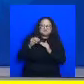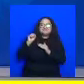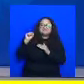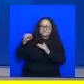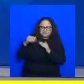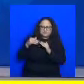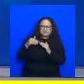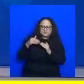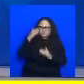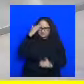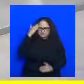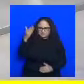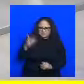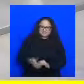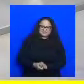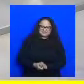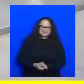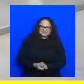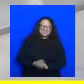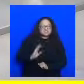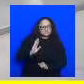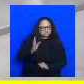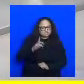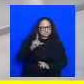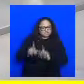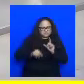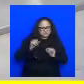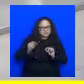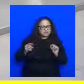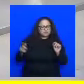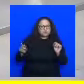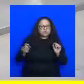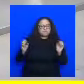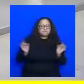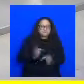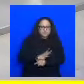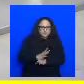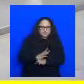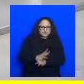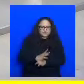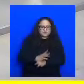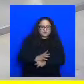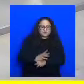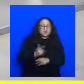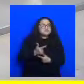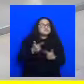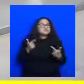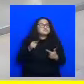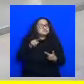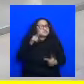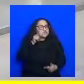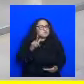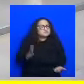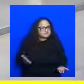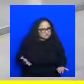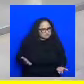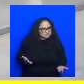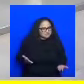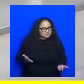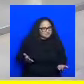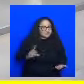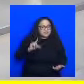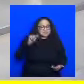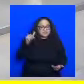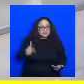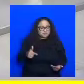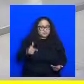confirmo. Obrigado. Sorteio da Time Mania realizado, validado. A sorte estava na sua aposta. Após a apuração, você